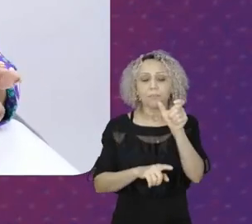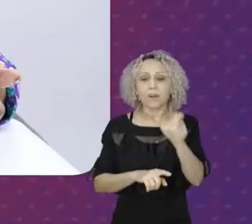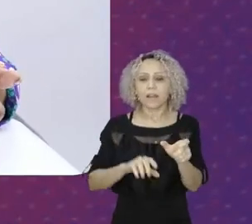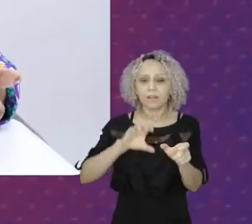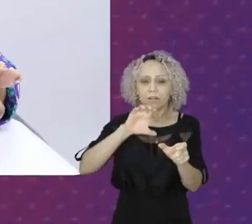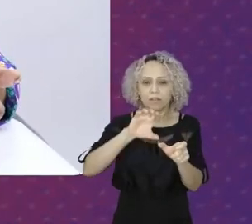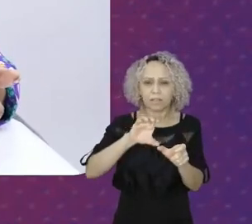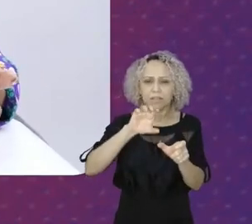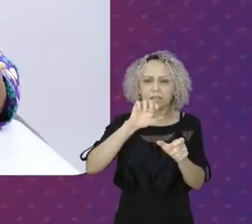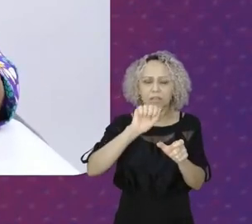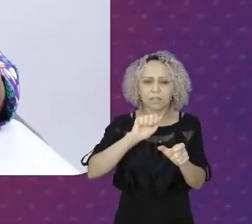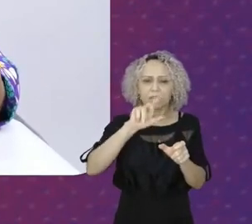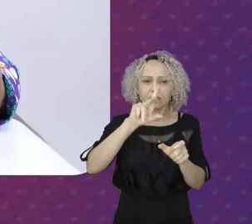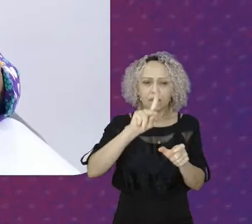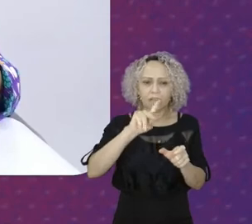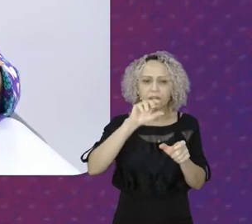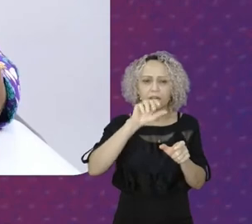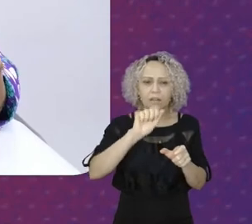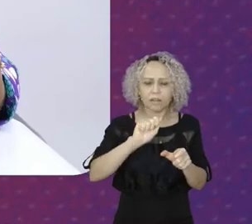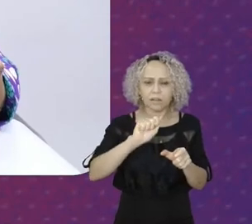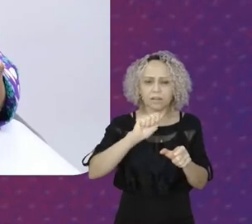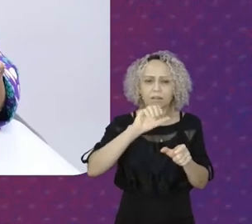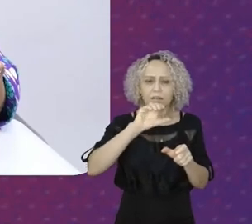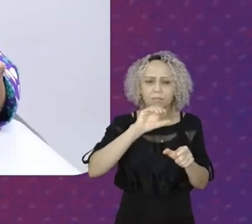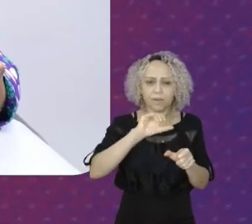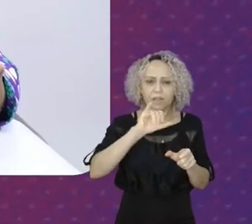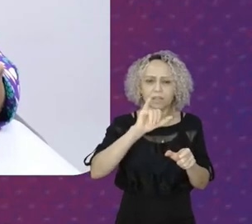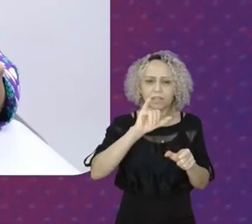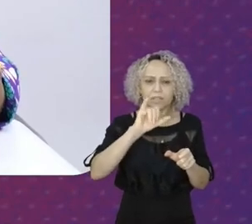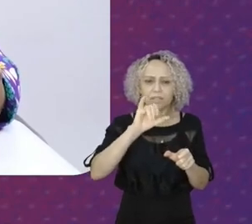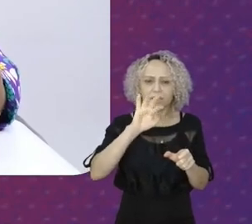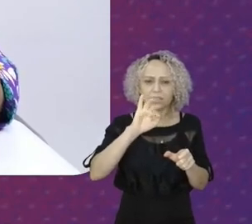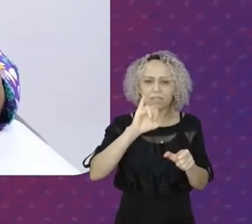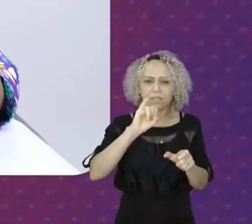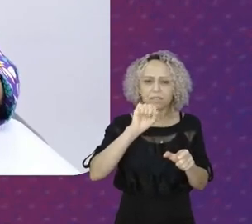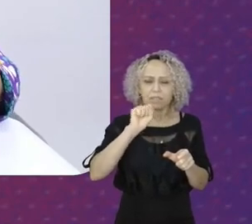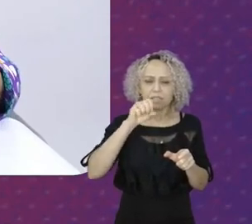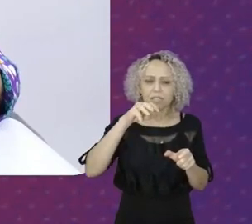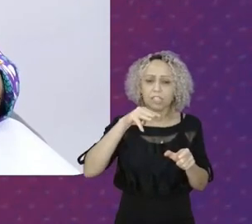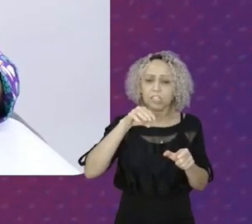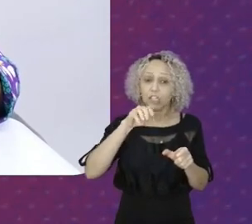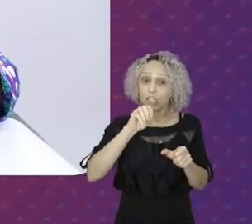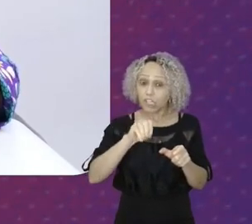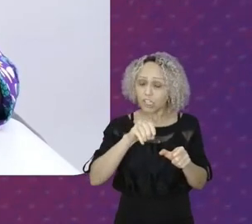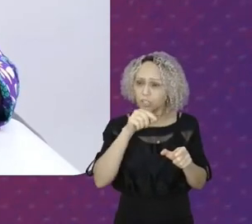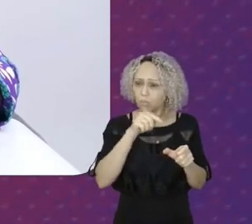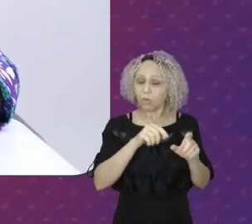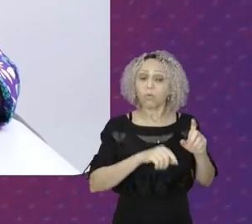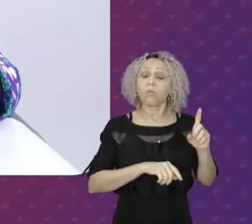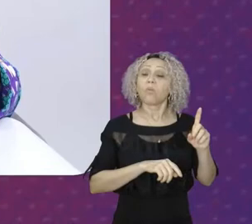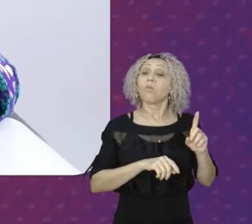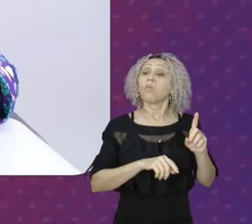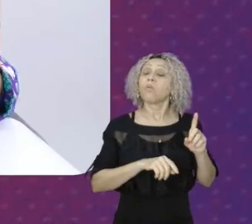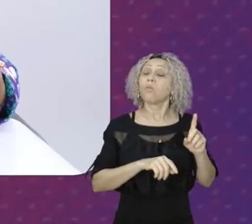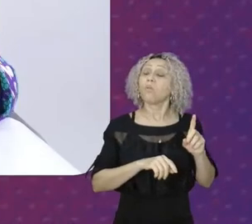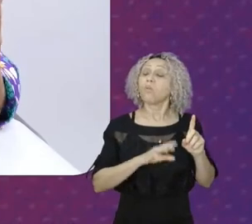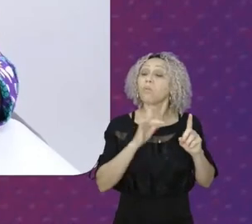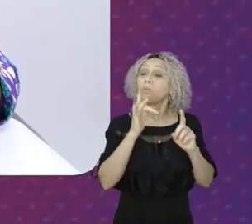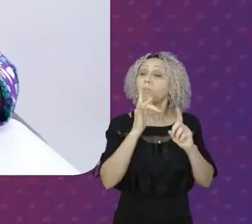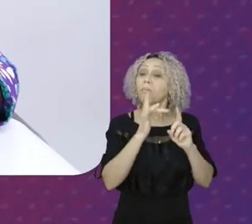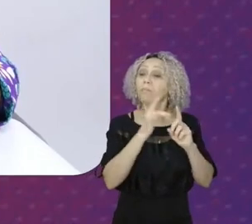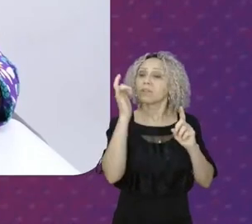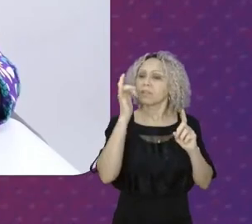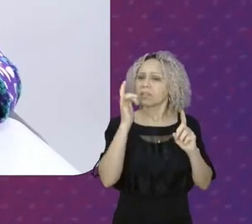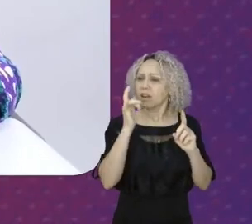capacitismo que gira em torno das pessoas com deficiência, mas quando o mundo racista, machista, diz que nós não